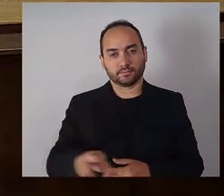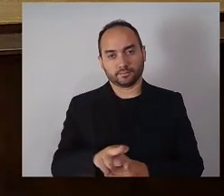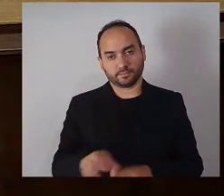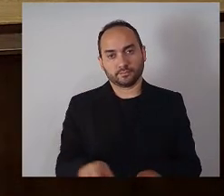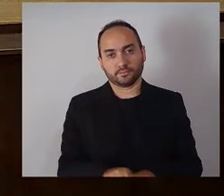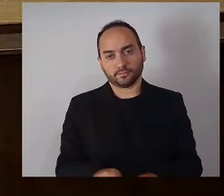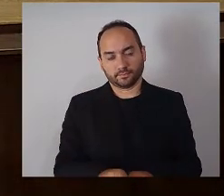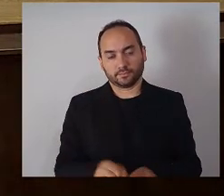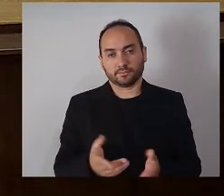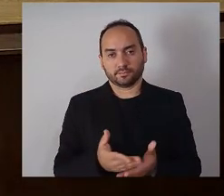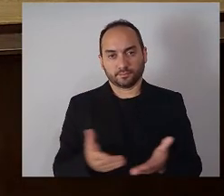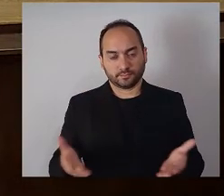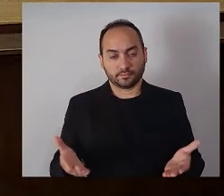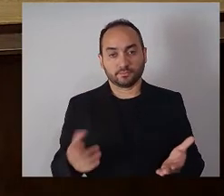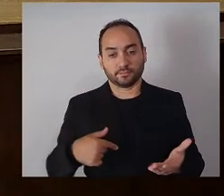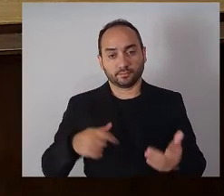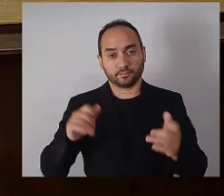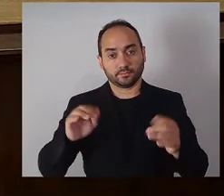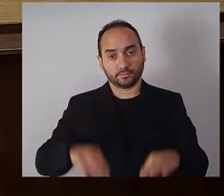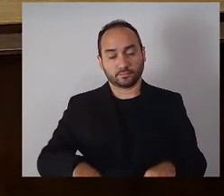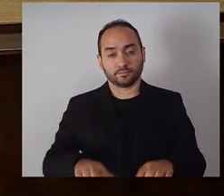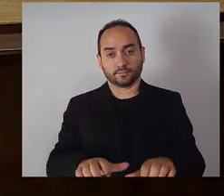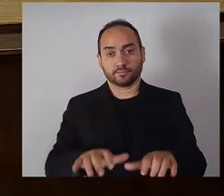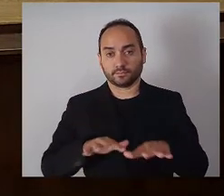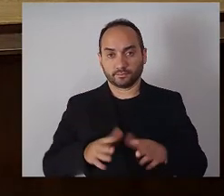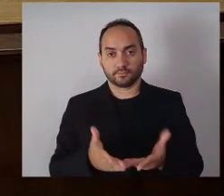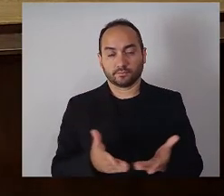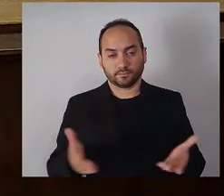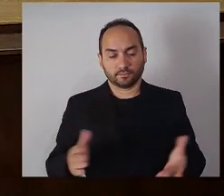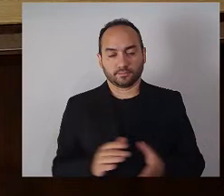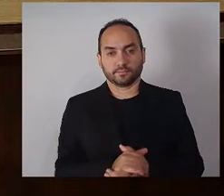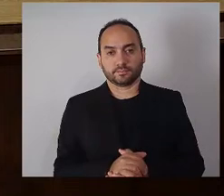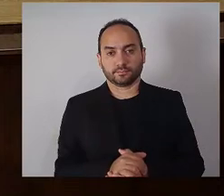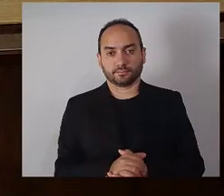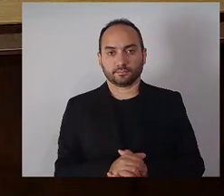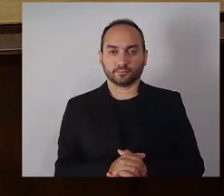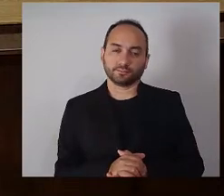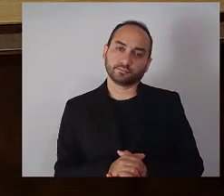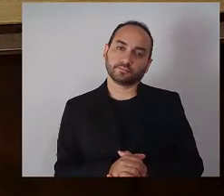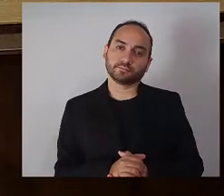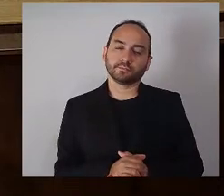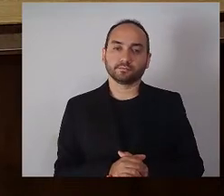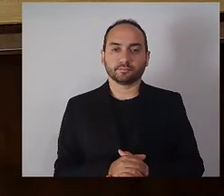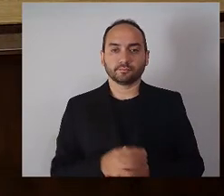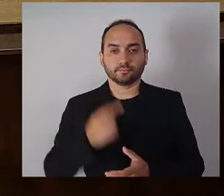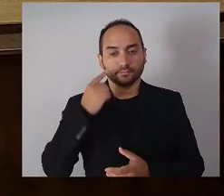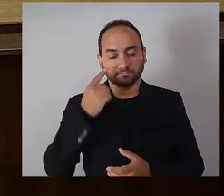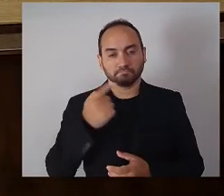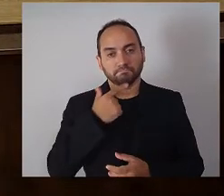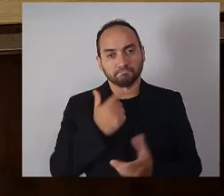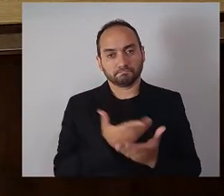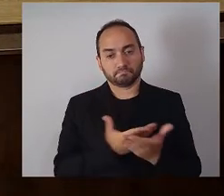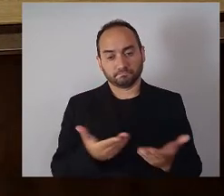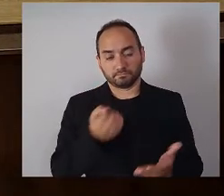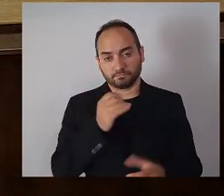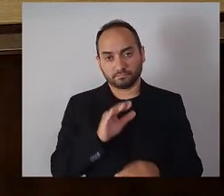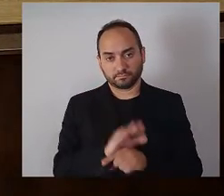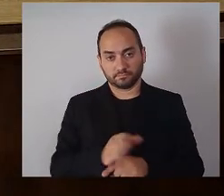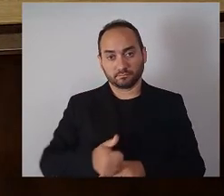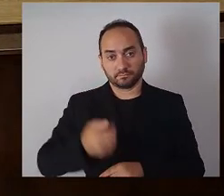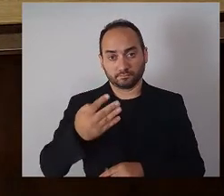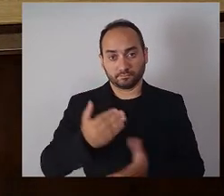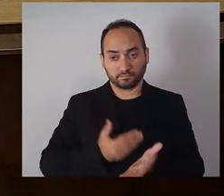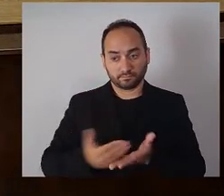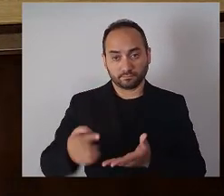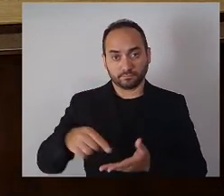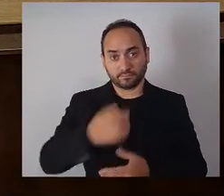Cícero, dou por encerrada a presente sessão e desejo a todos uma boa tarde. A partir das 14 horas, depois